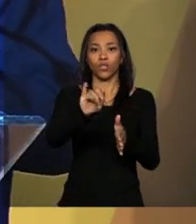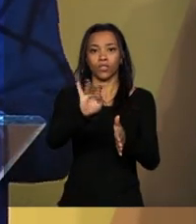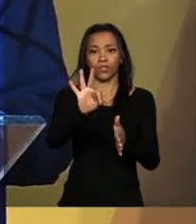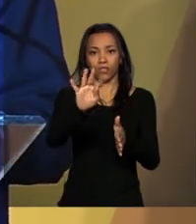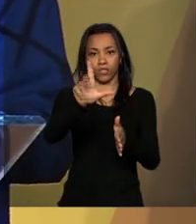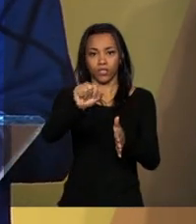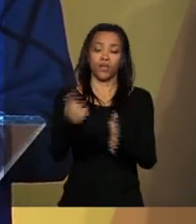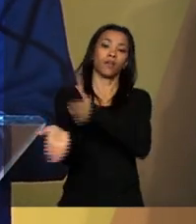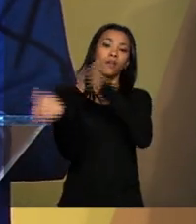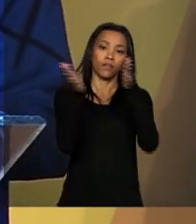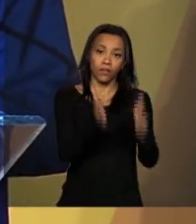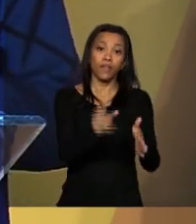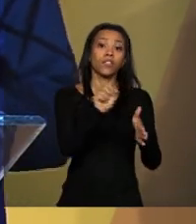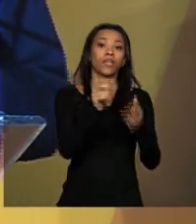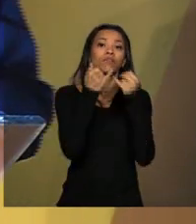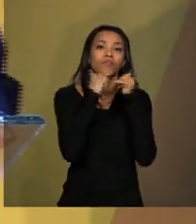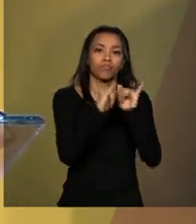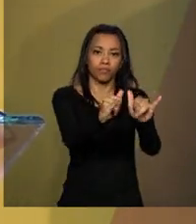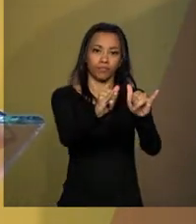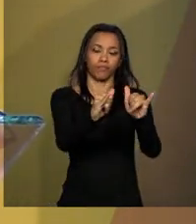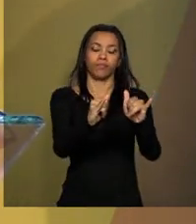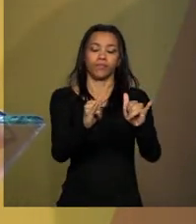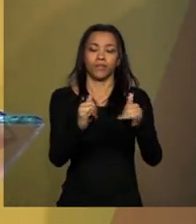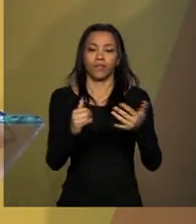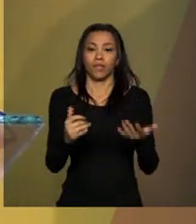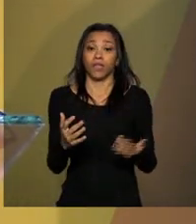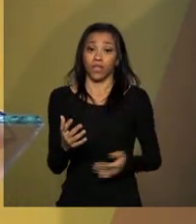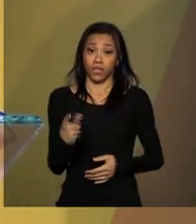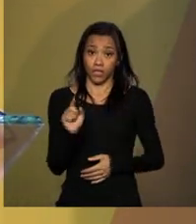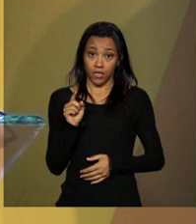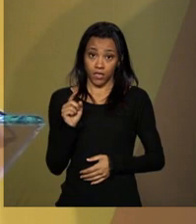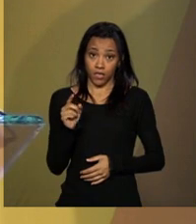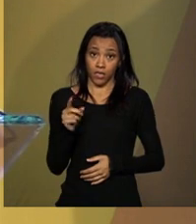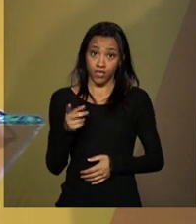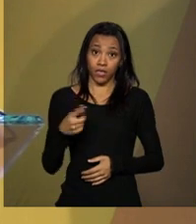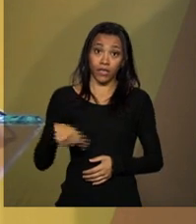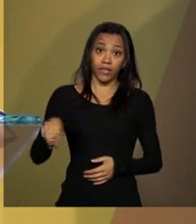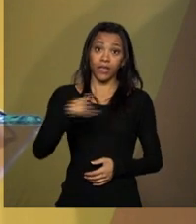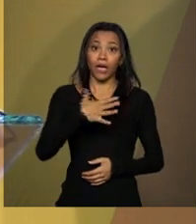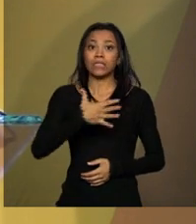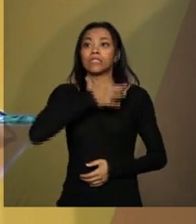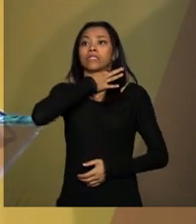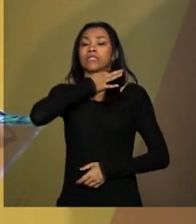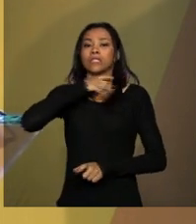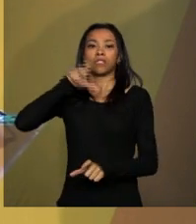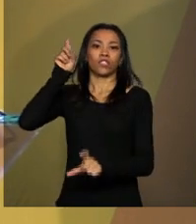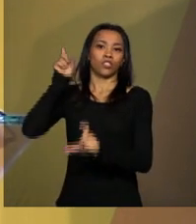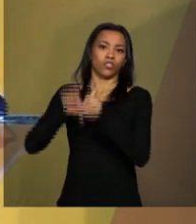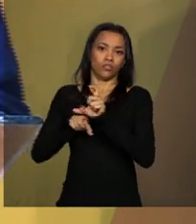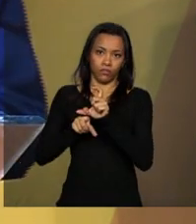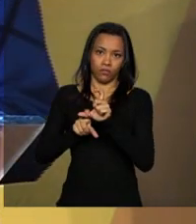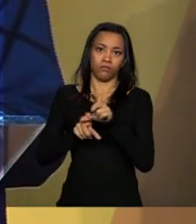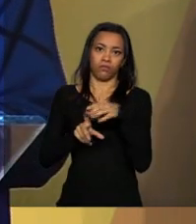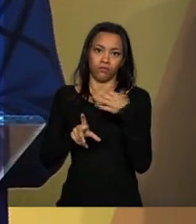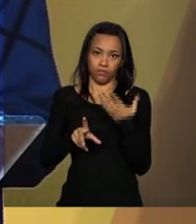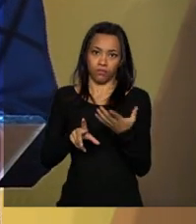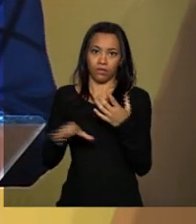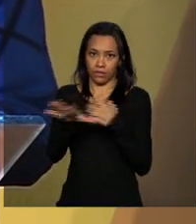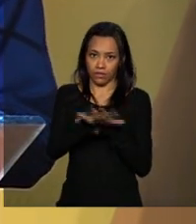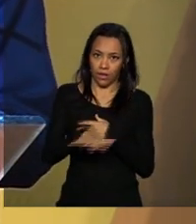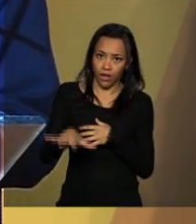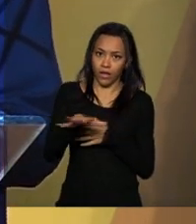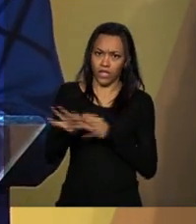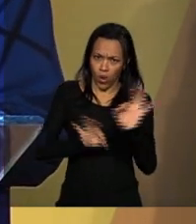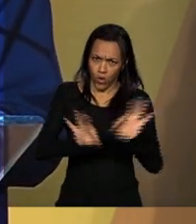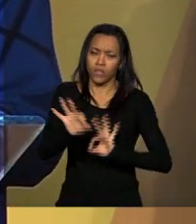energia e nós e com zero ecia Nossa experiência na estruturação